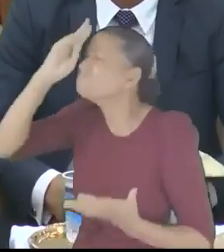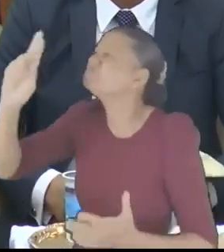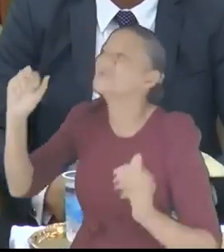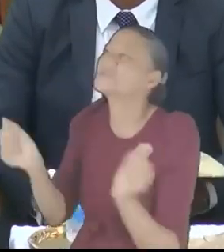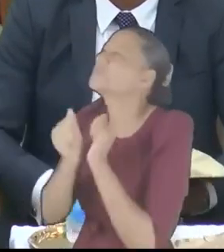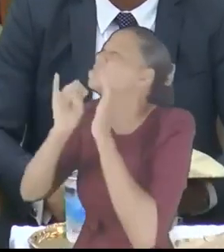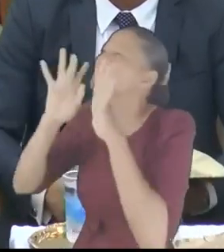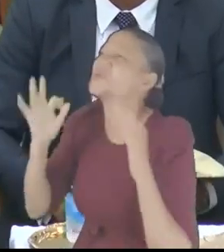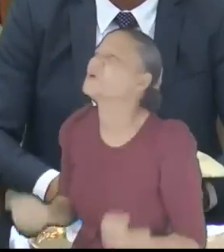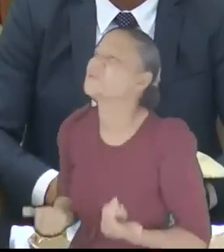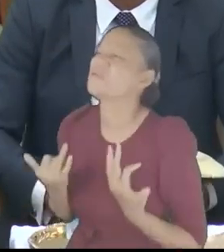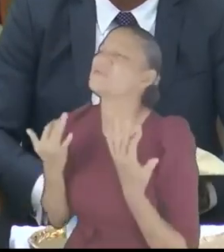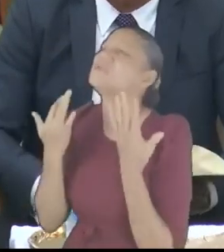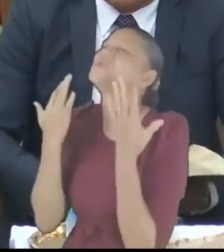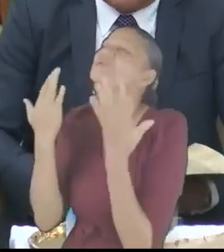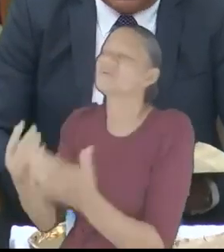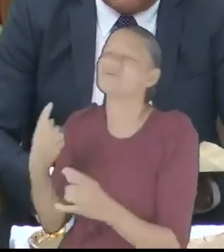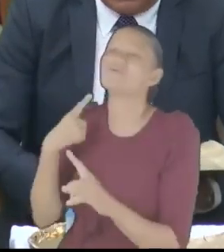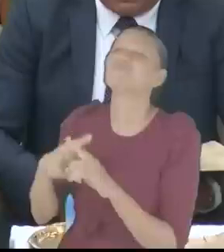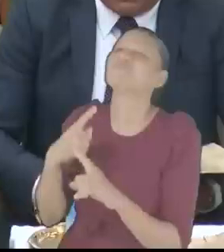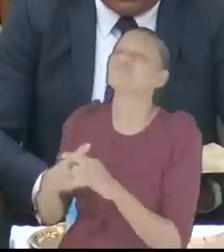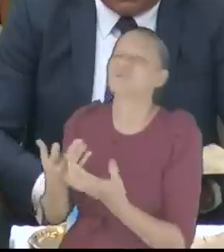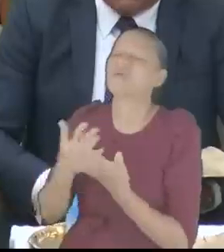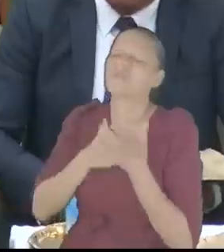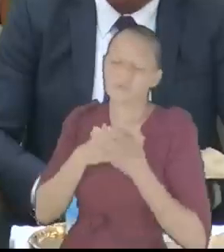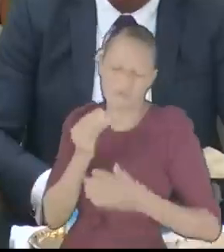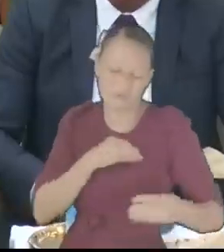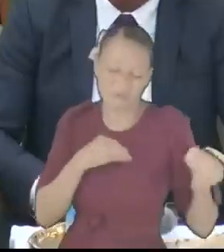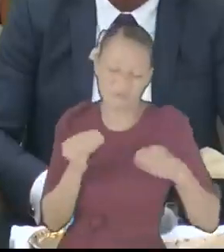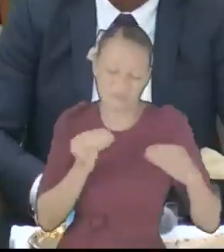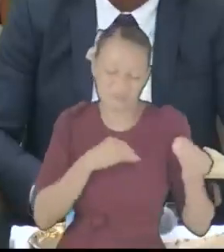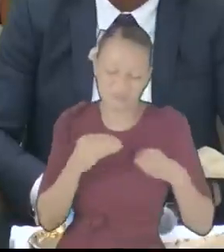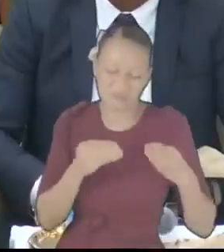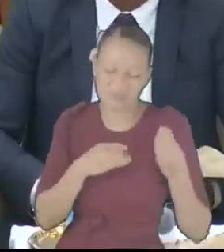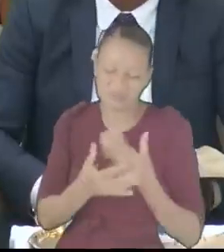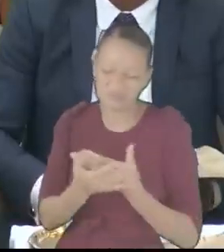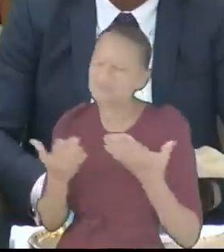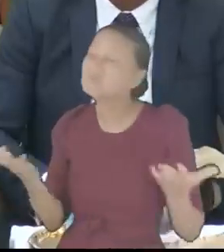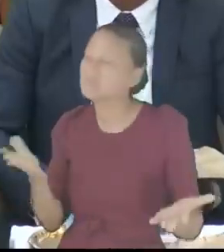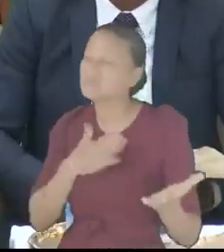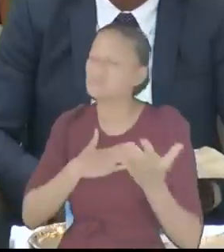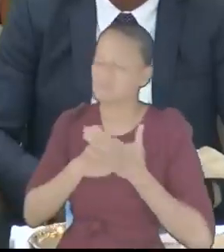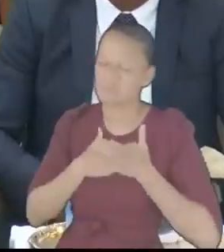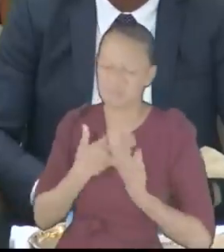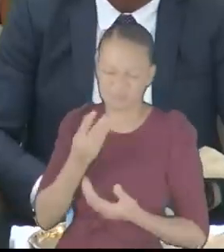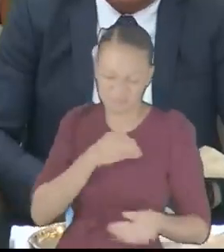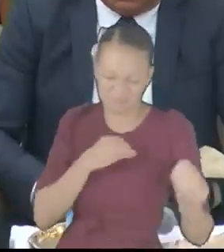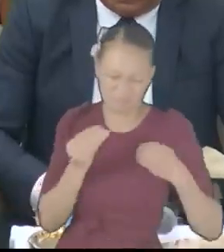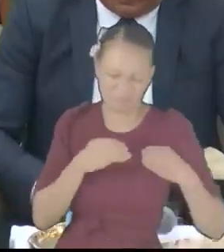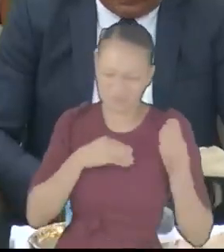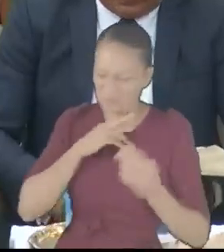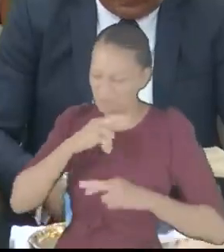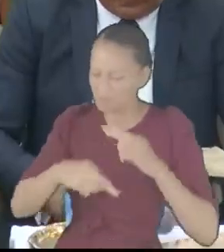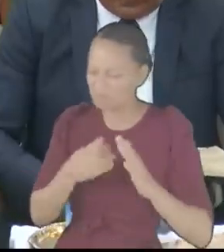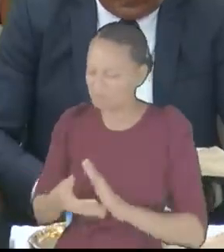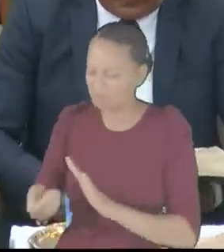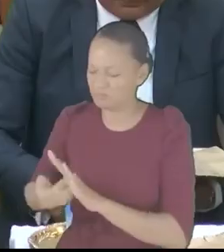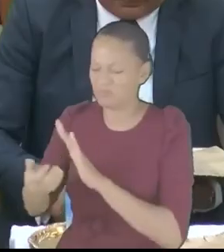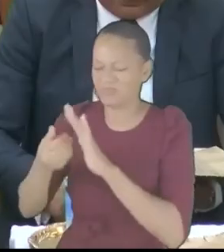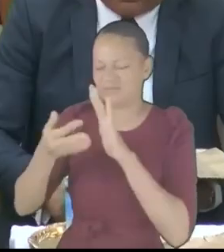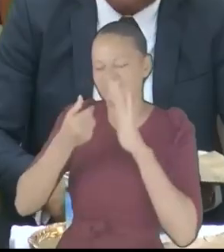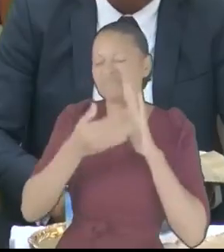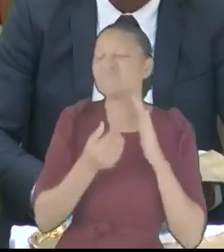te glorifico, porque o meu pecado foi riscado, o meu pecado foi removido e o